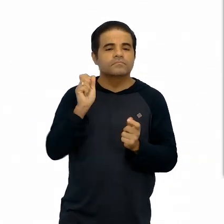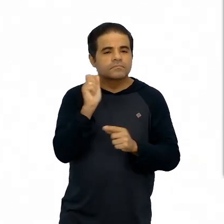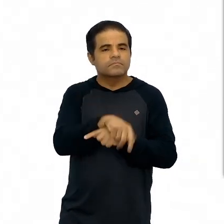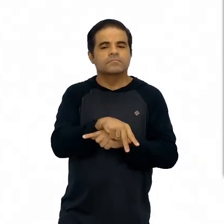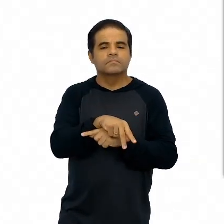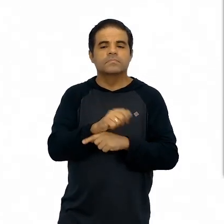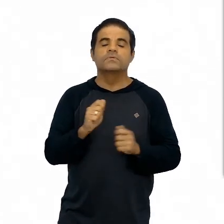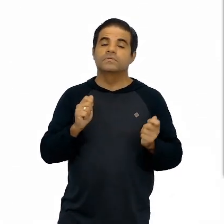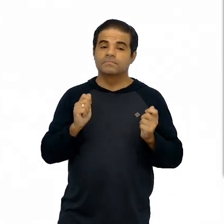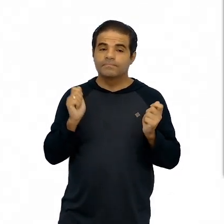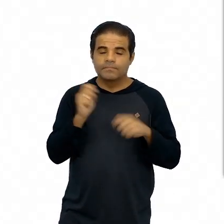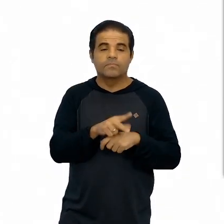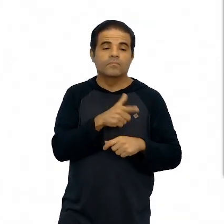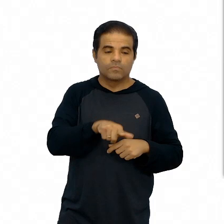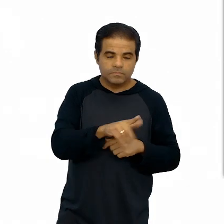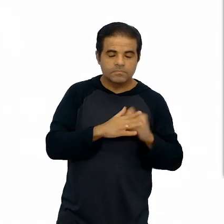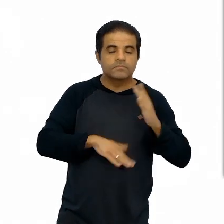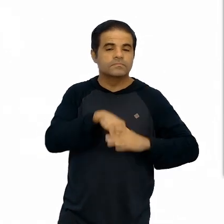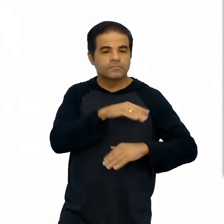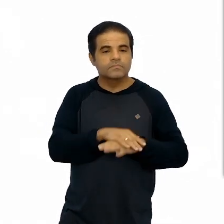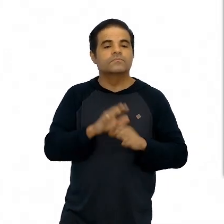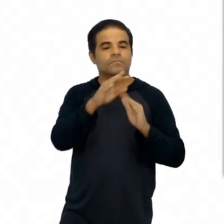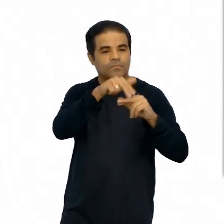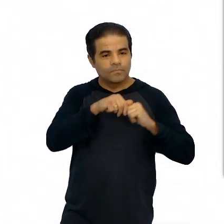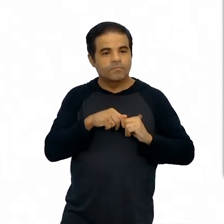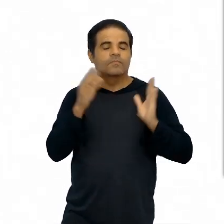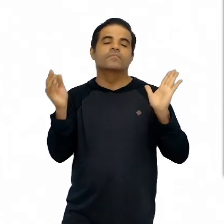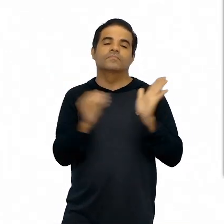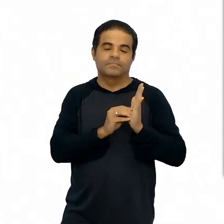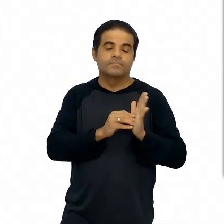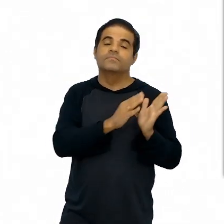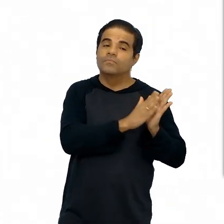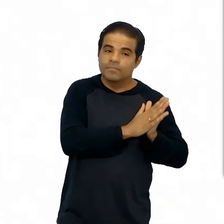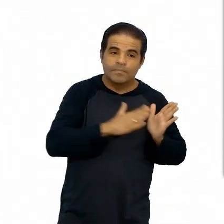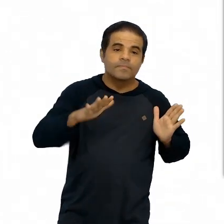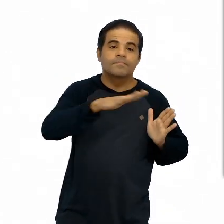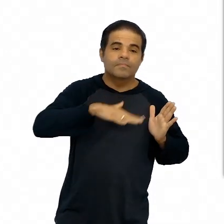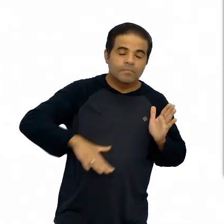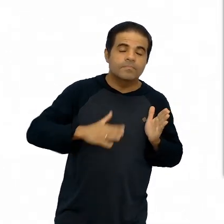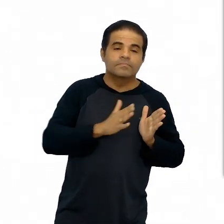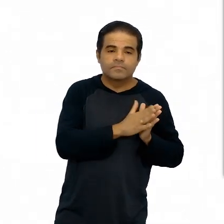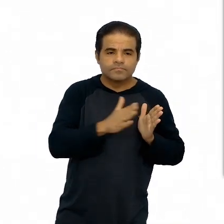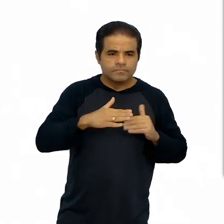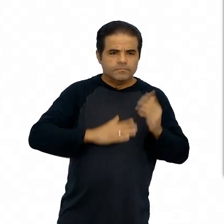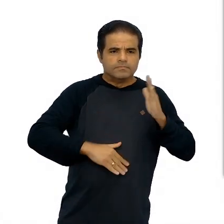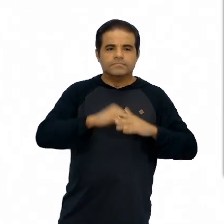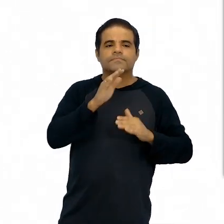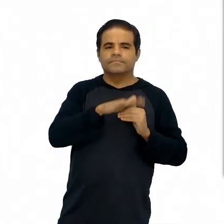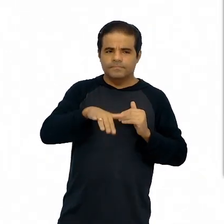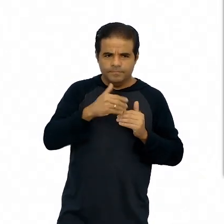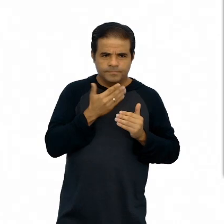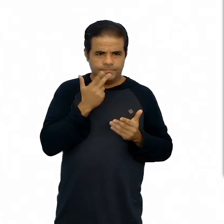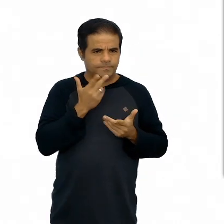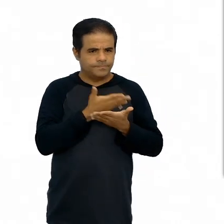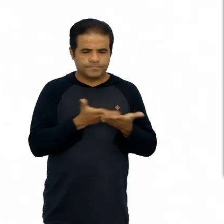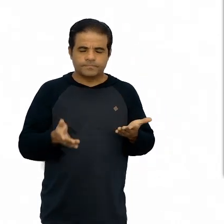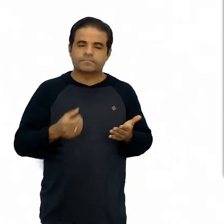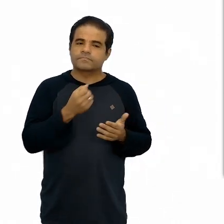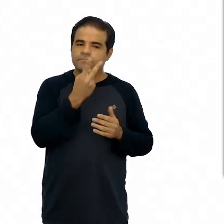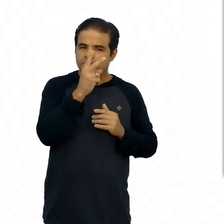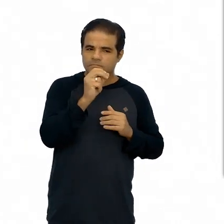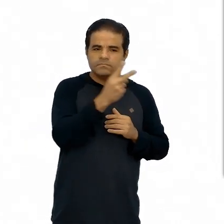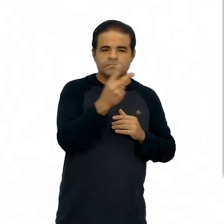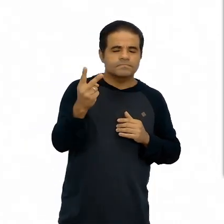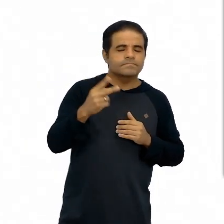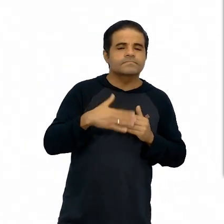possível com a existência de suas medidas. Segundo Duarte, em 2002, na